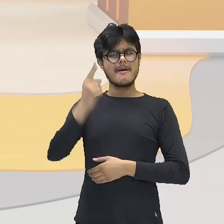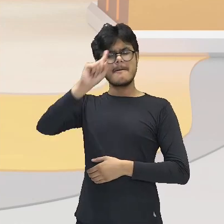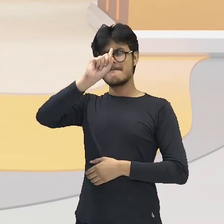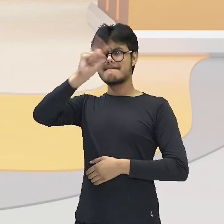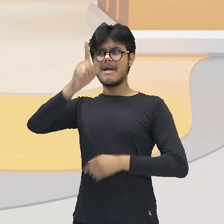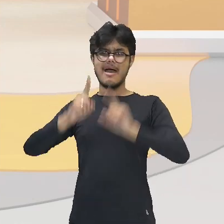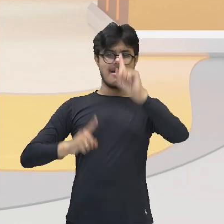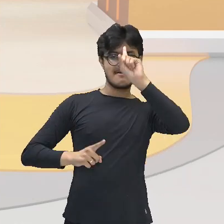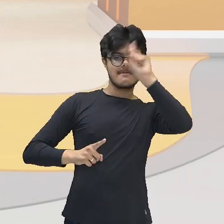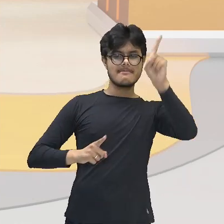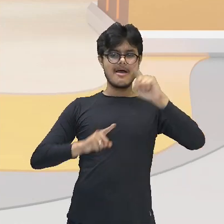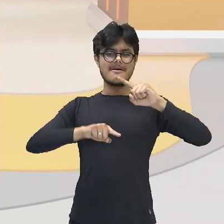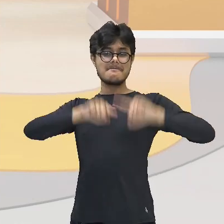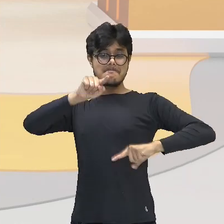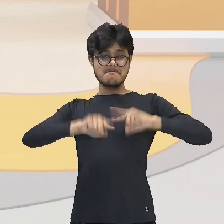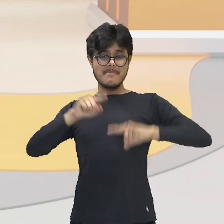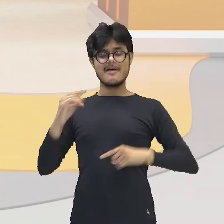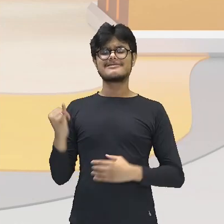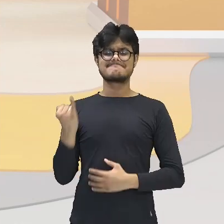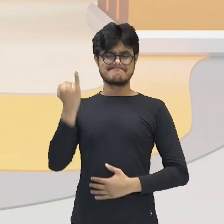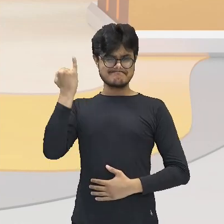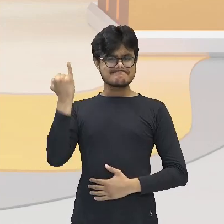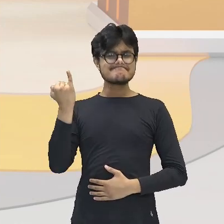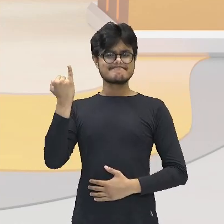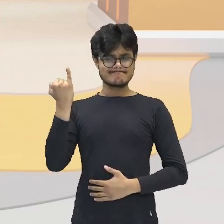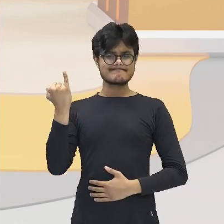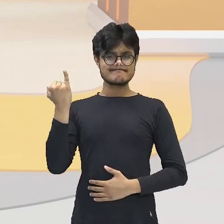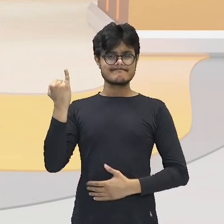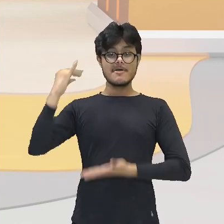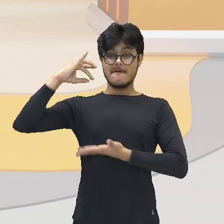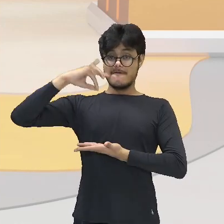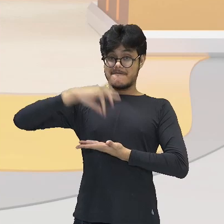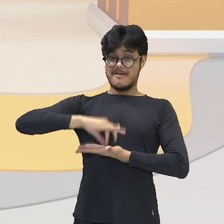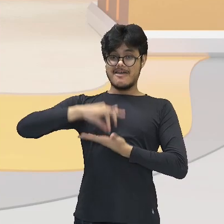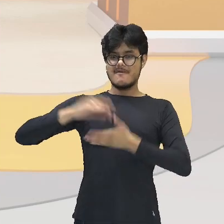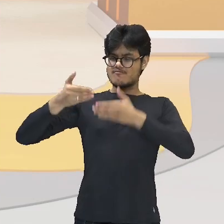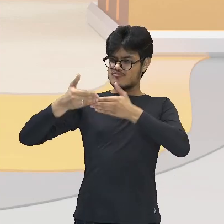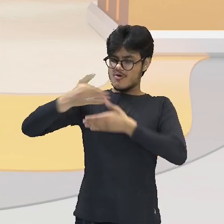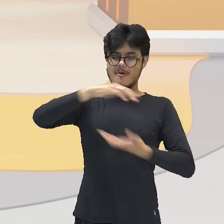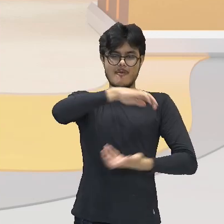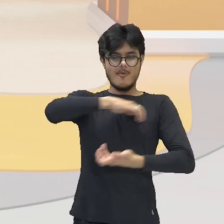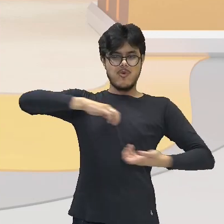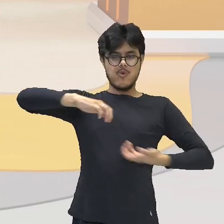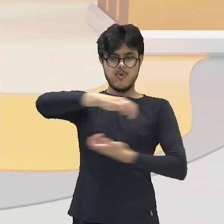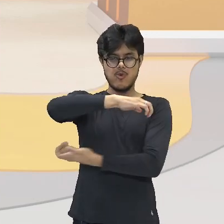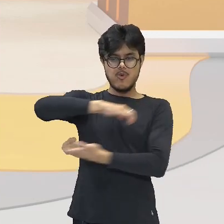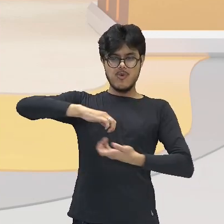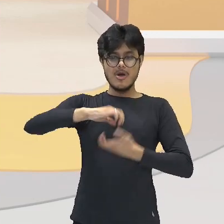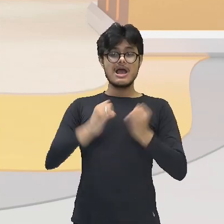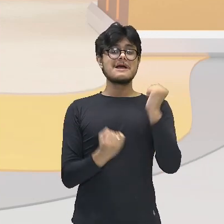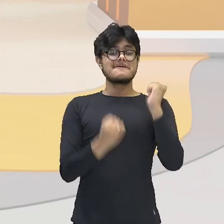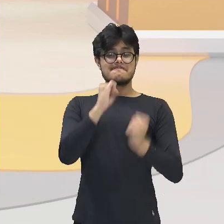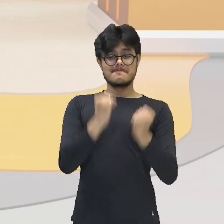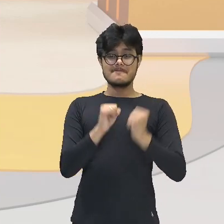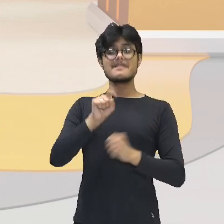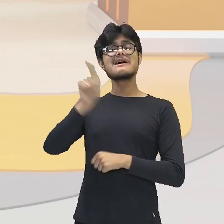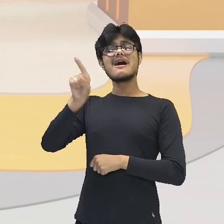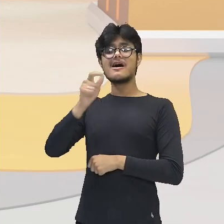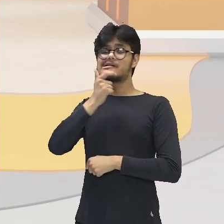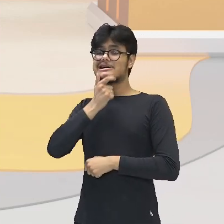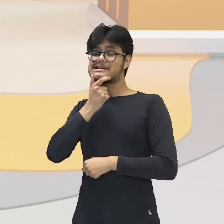né, muito importantes aí quando começa a surgir a Revolução Industrial lá na